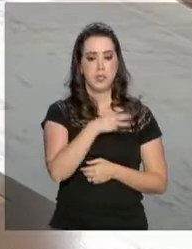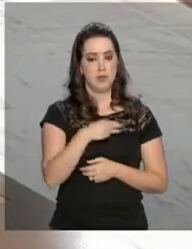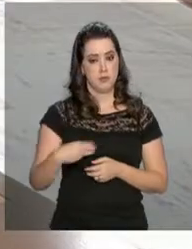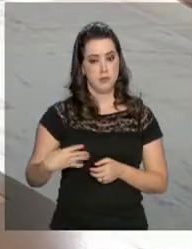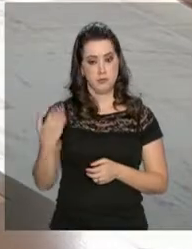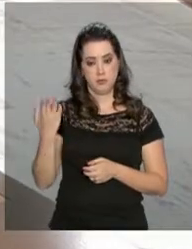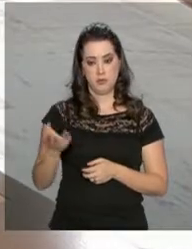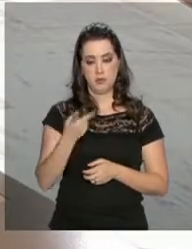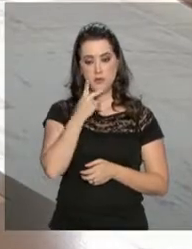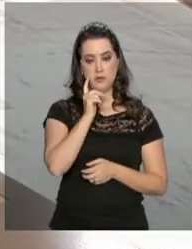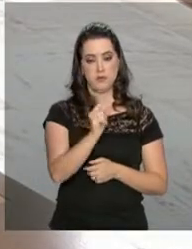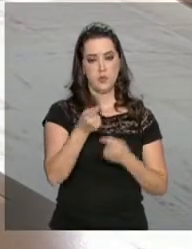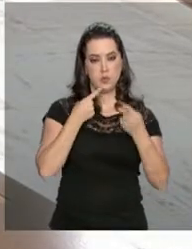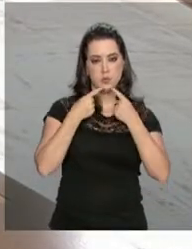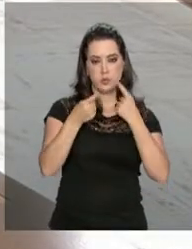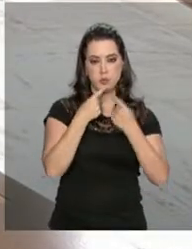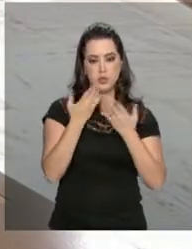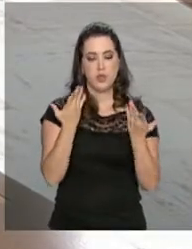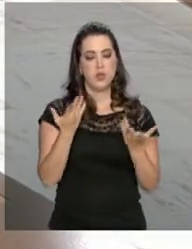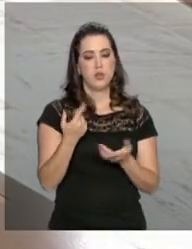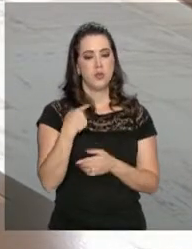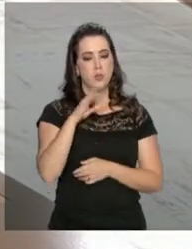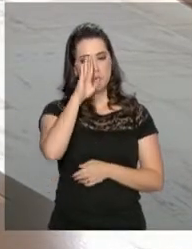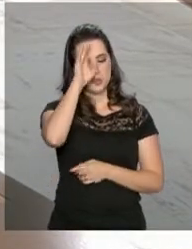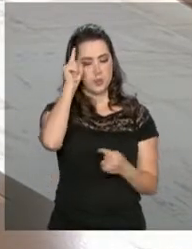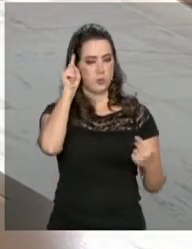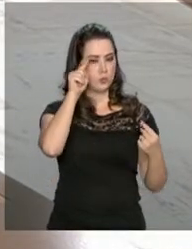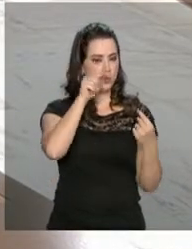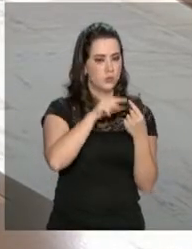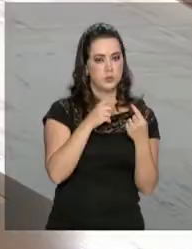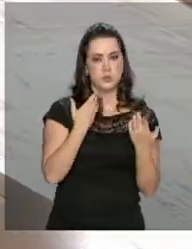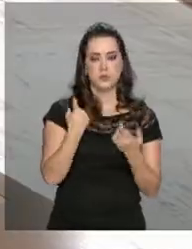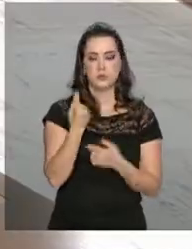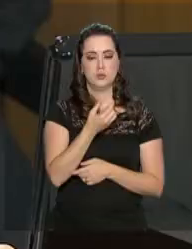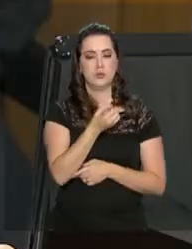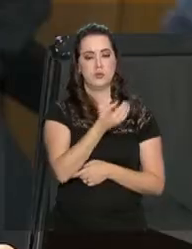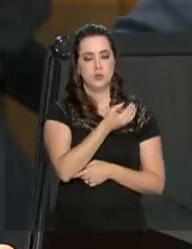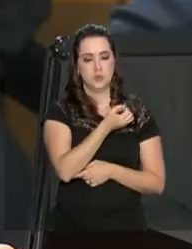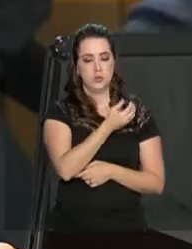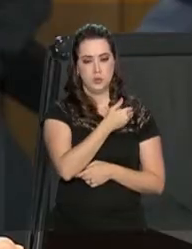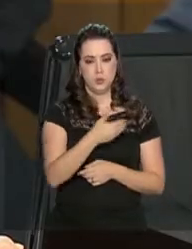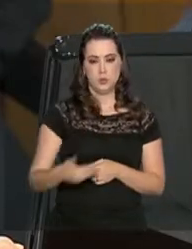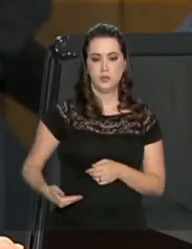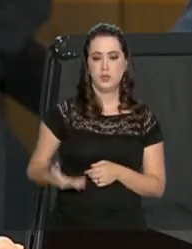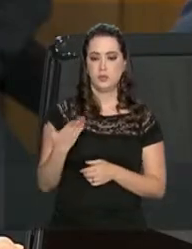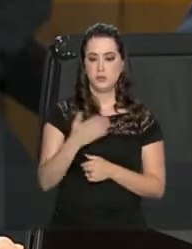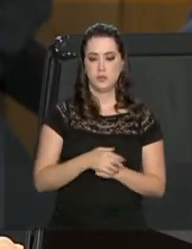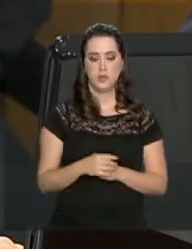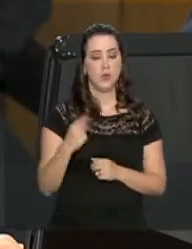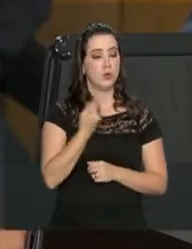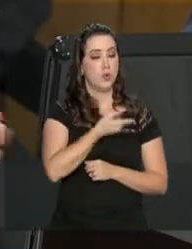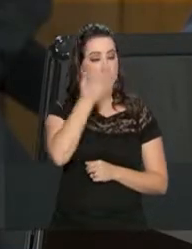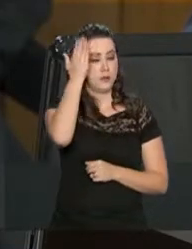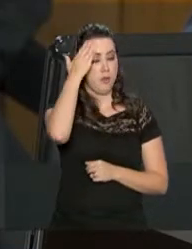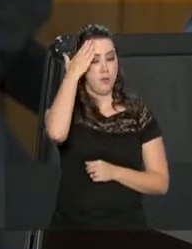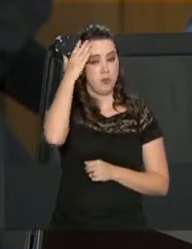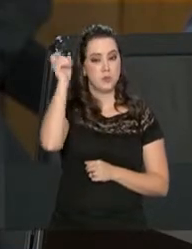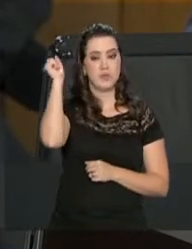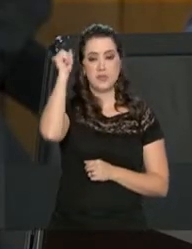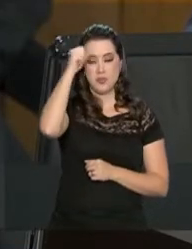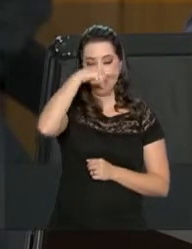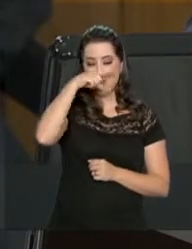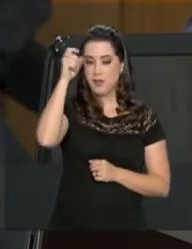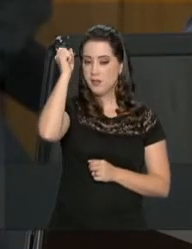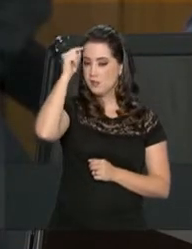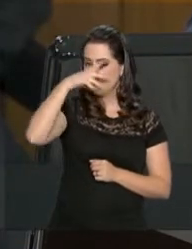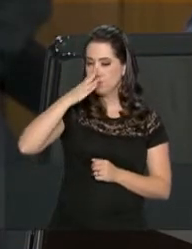destacou o diálogo como a principal marca do atual governo todos nós sabíamos da dificuldade que